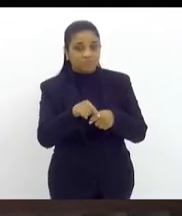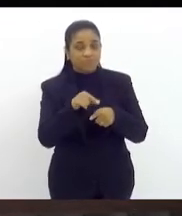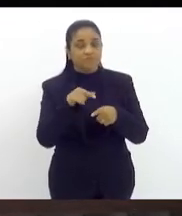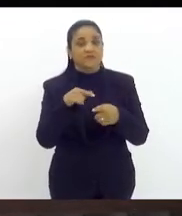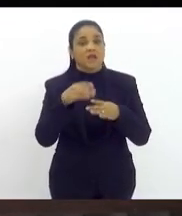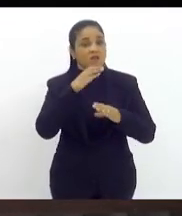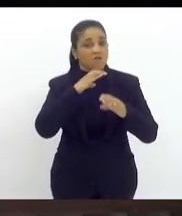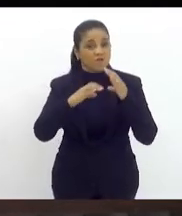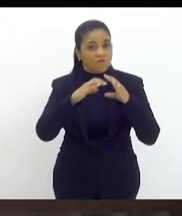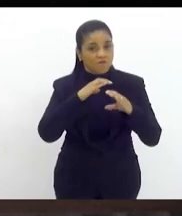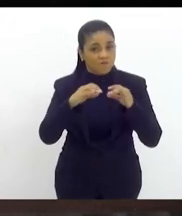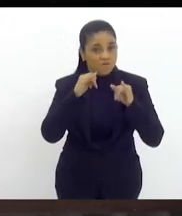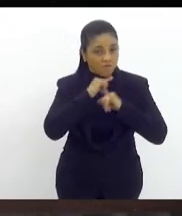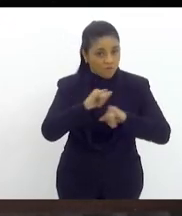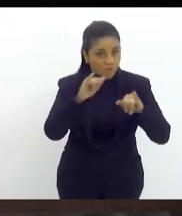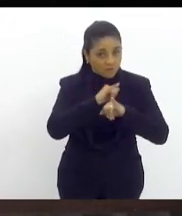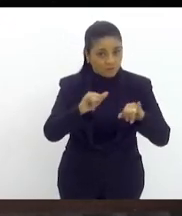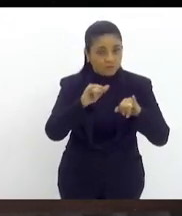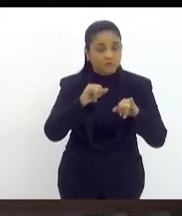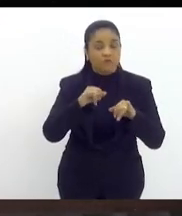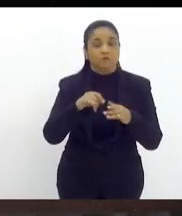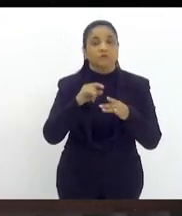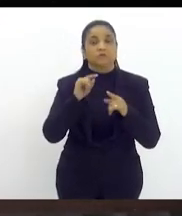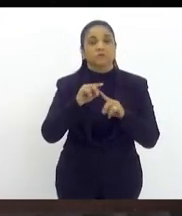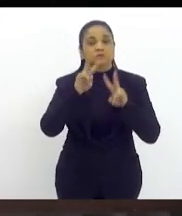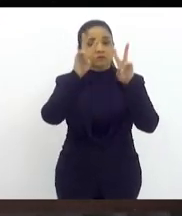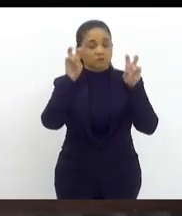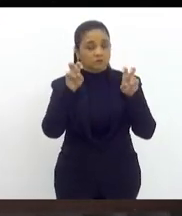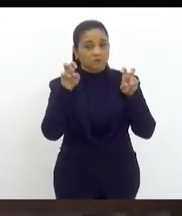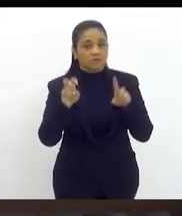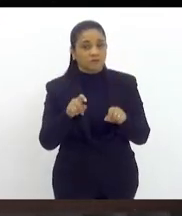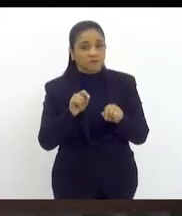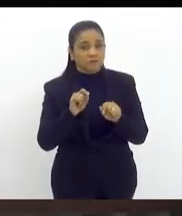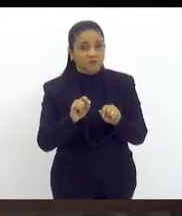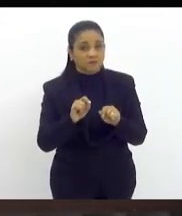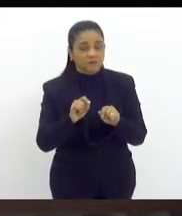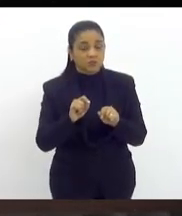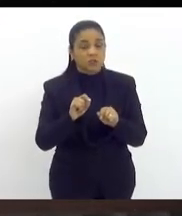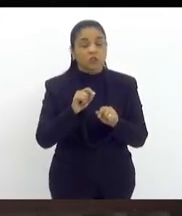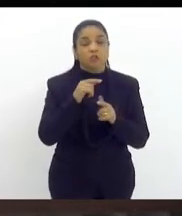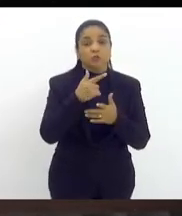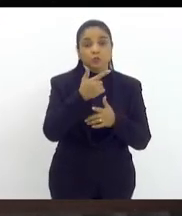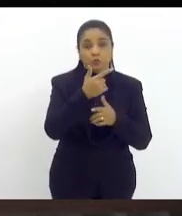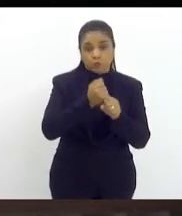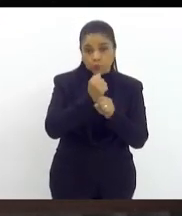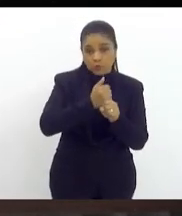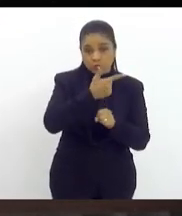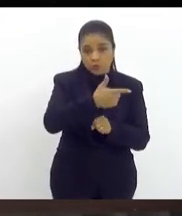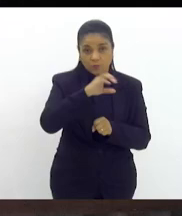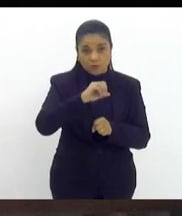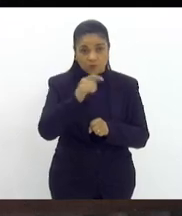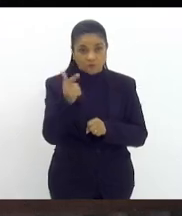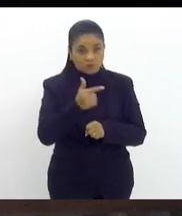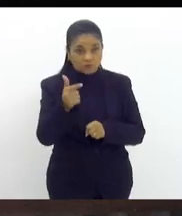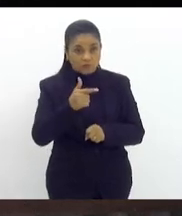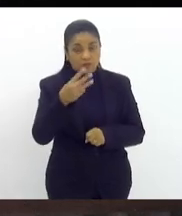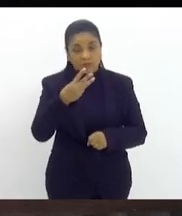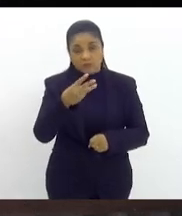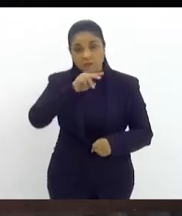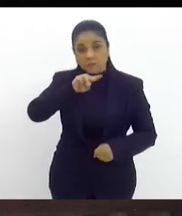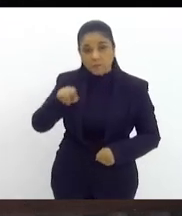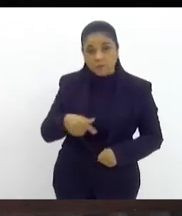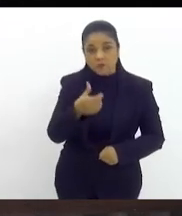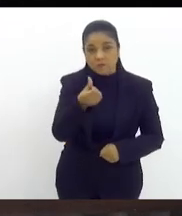Informação, denunciando que, abre aspas, só em 2022, 3.696